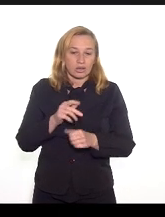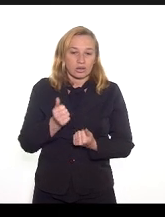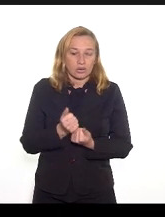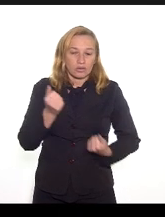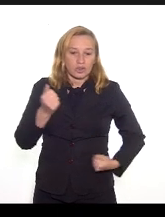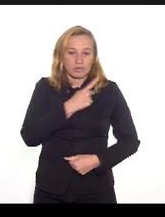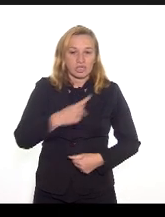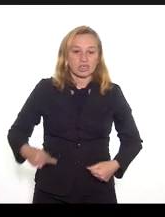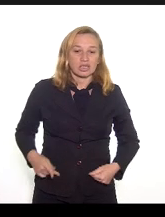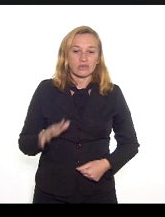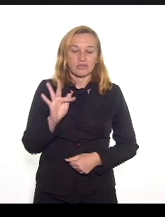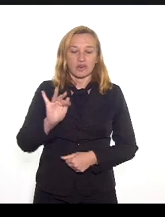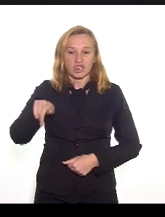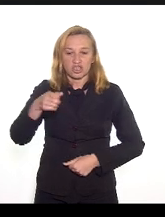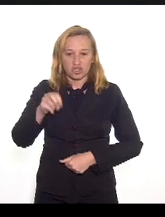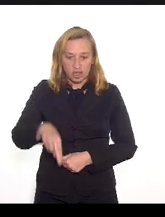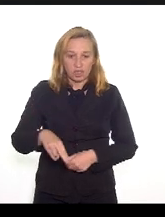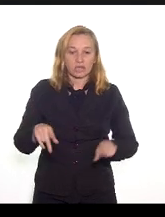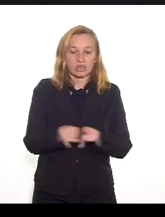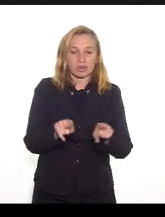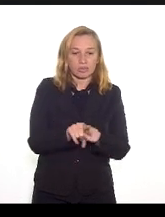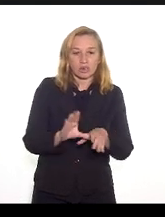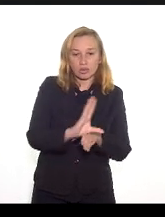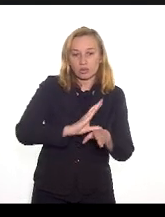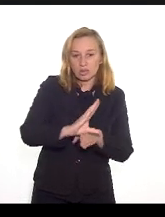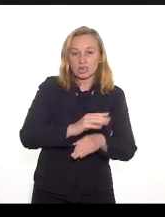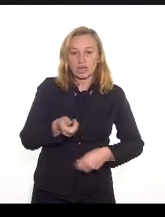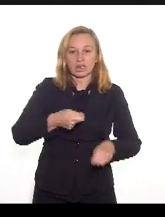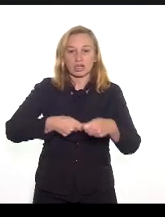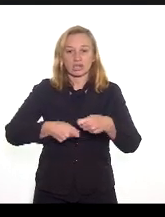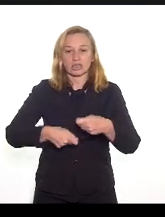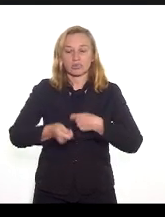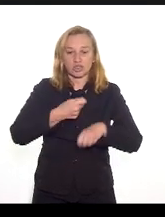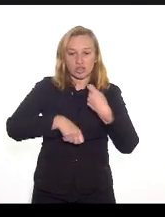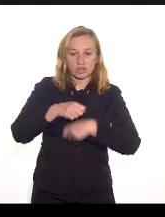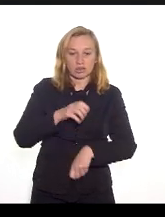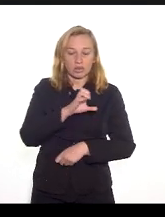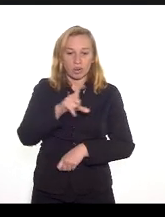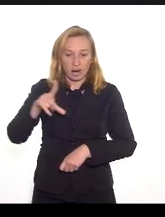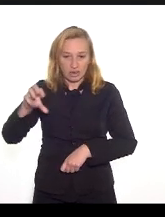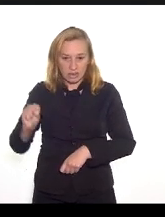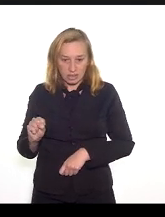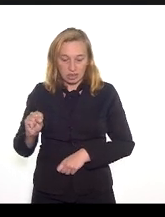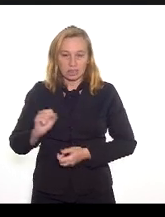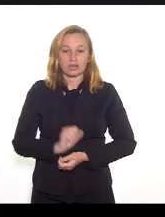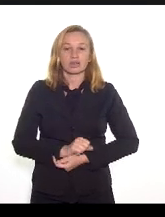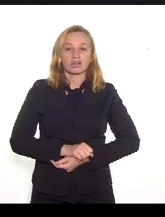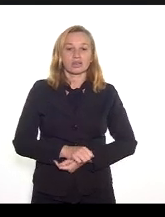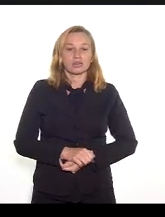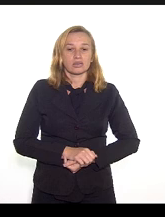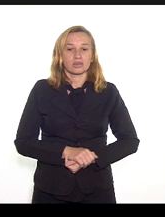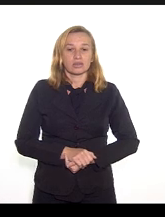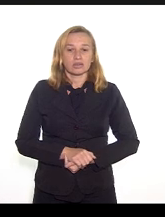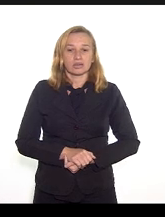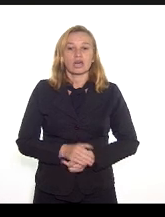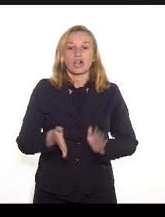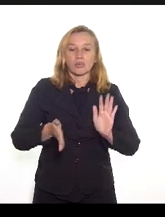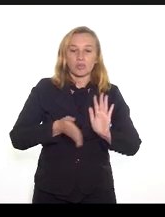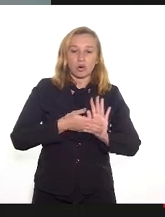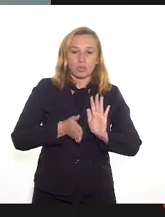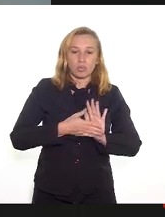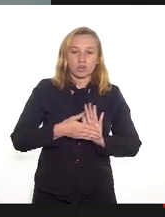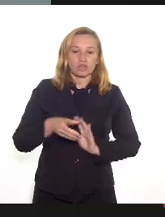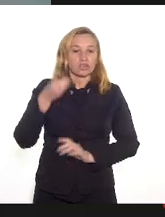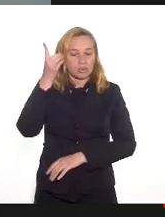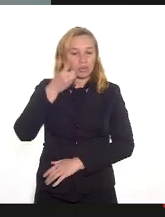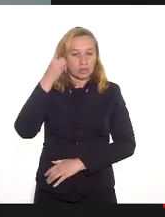FIRJAN e presidente do Conselho de Administração do Cluster. A A proposta do